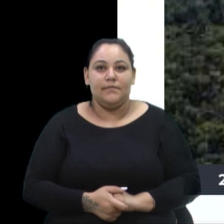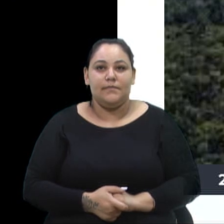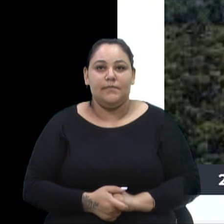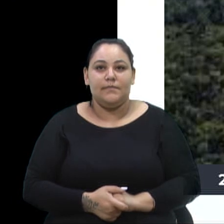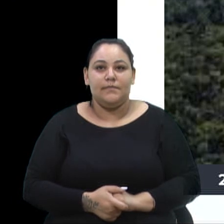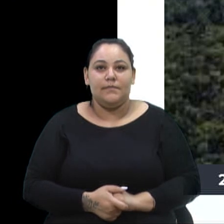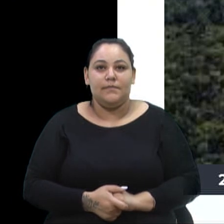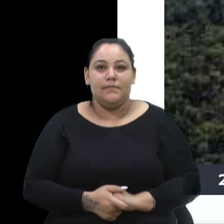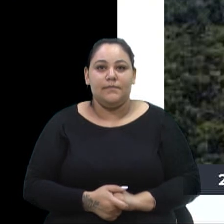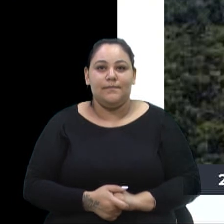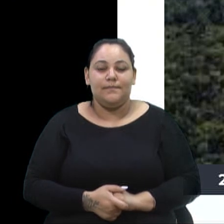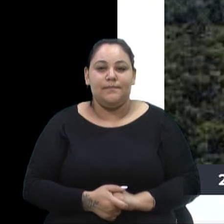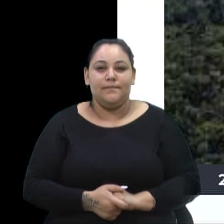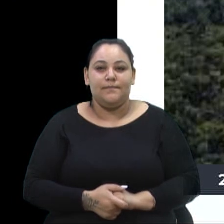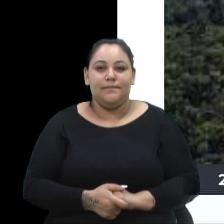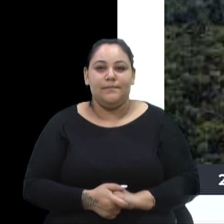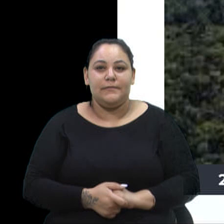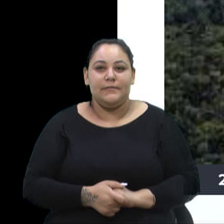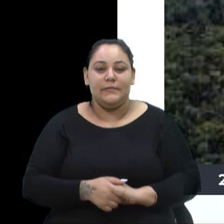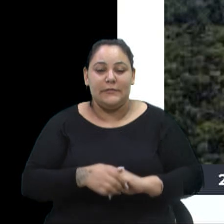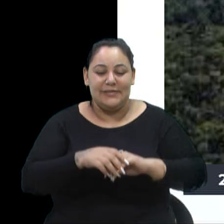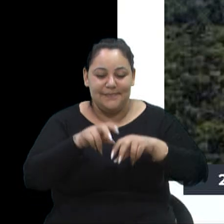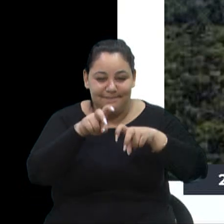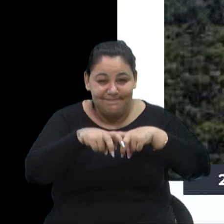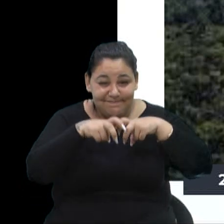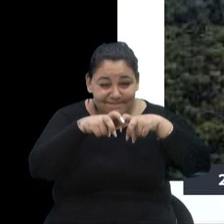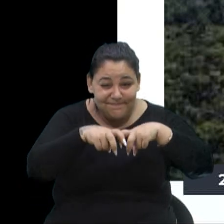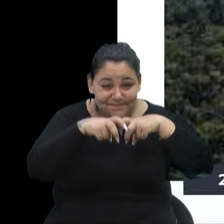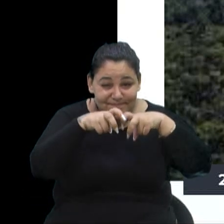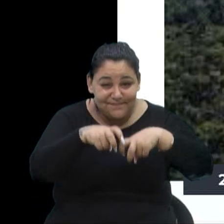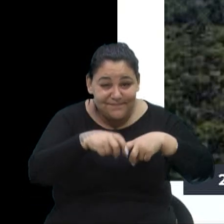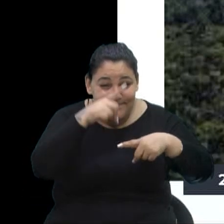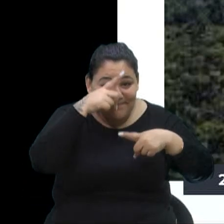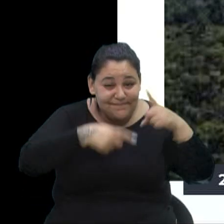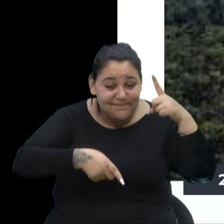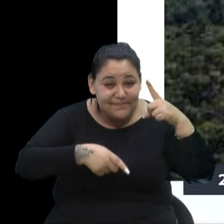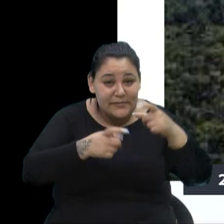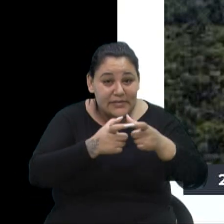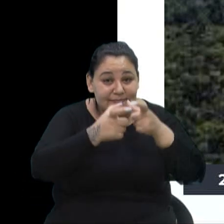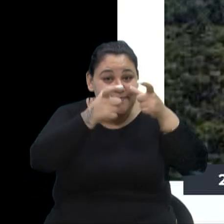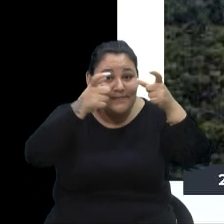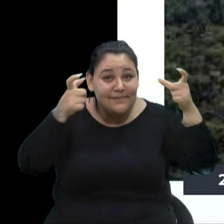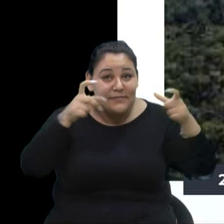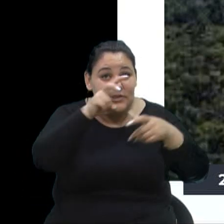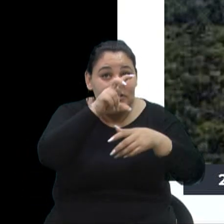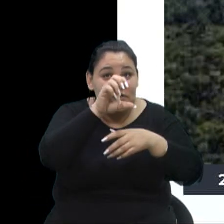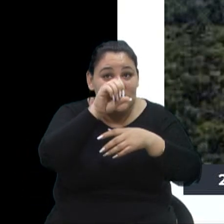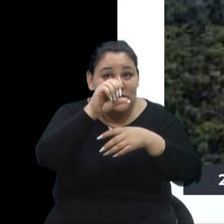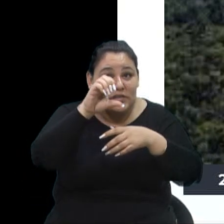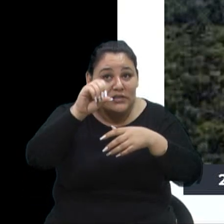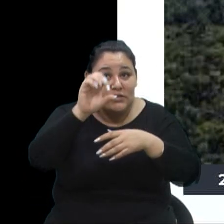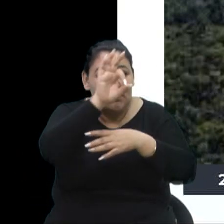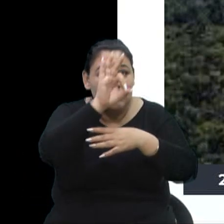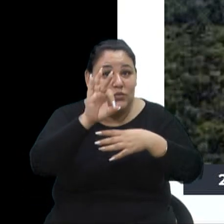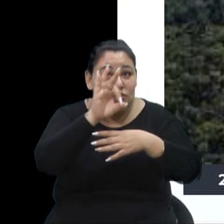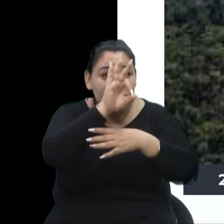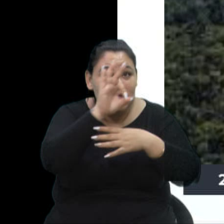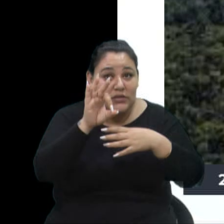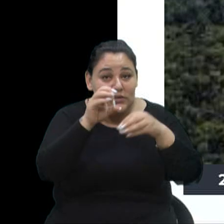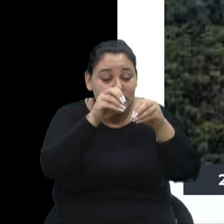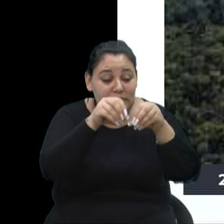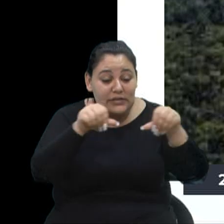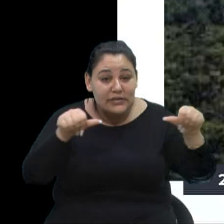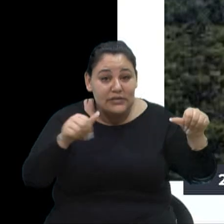Mineração ilegal cresceu 500% em terras indígenas. Aí eu não deu para ver muito bem se é a mesma imagem, se é outra,